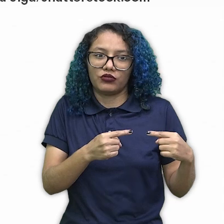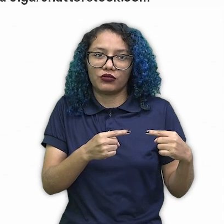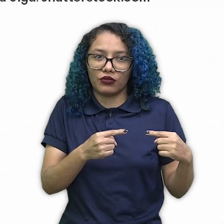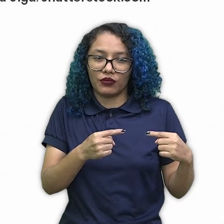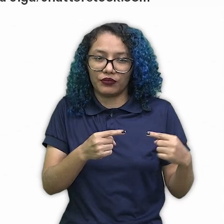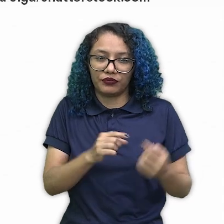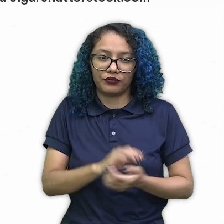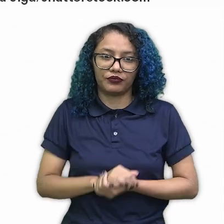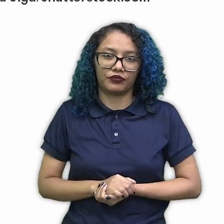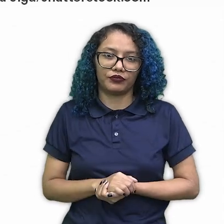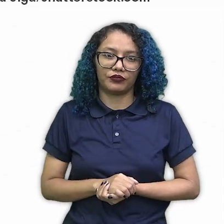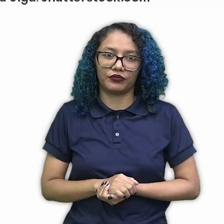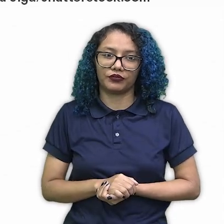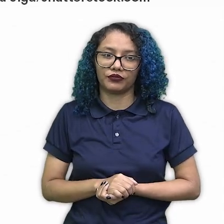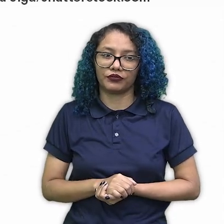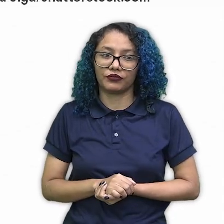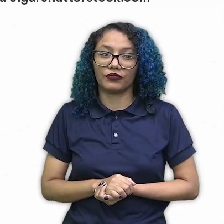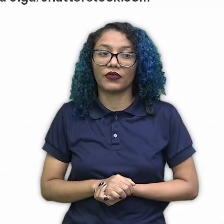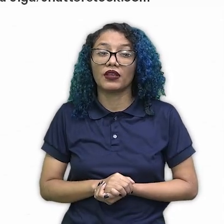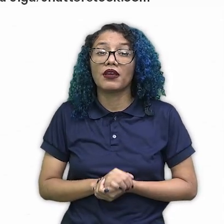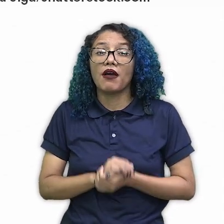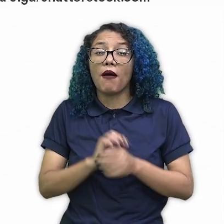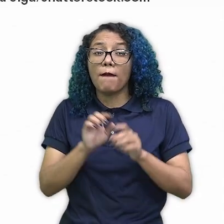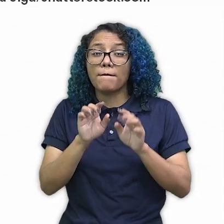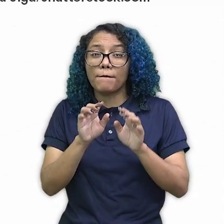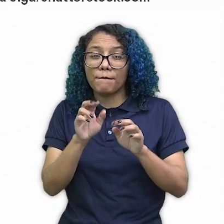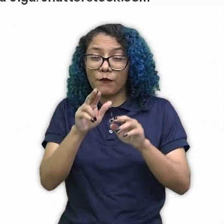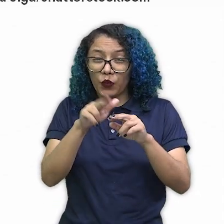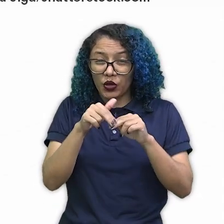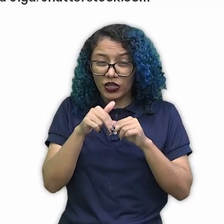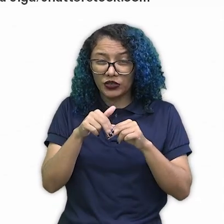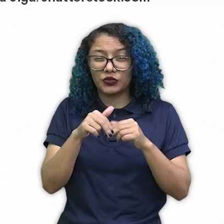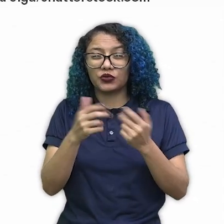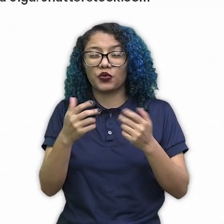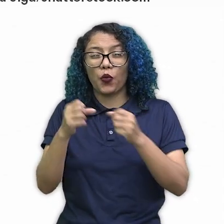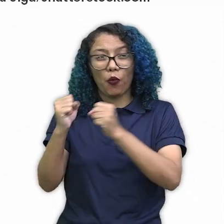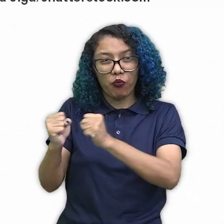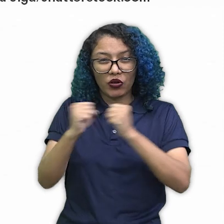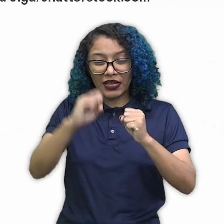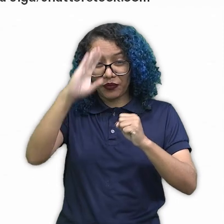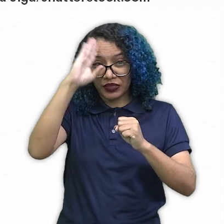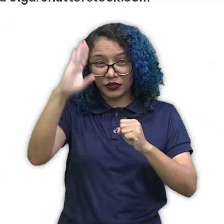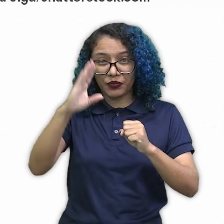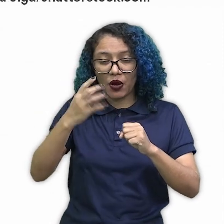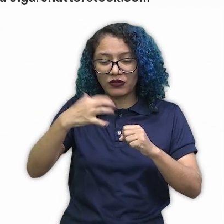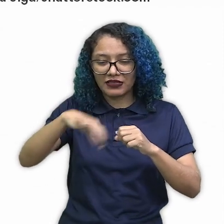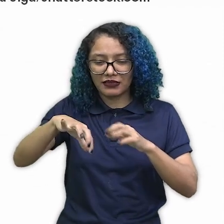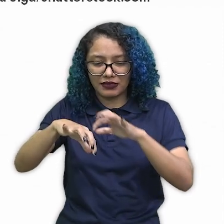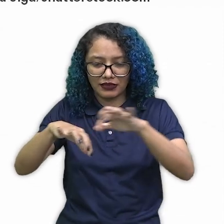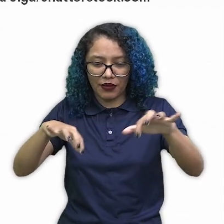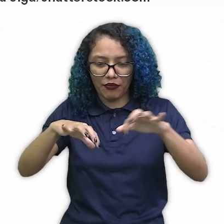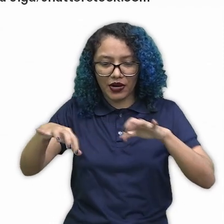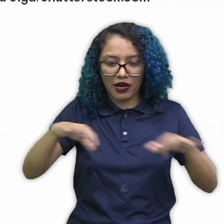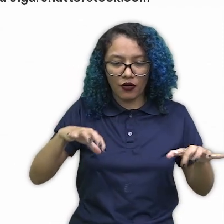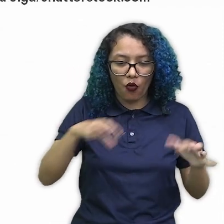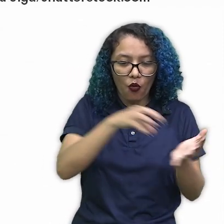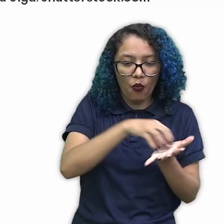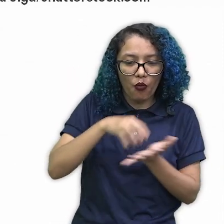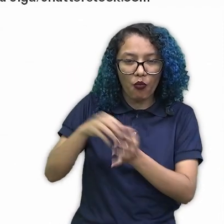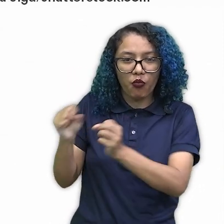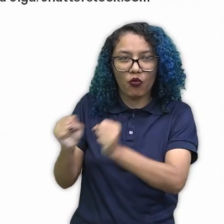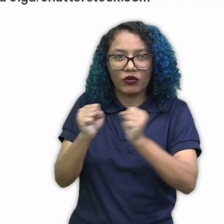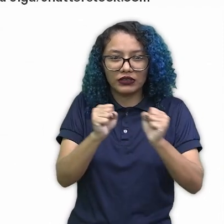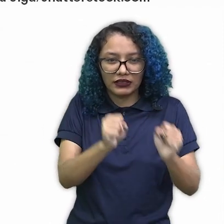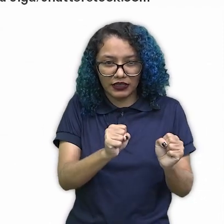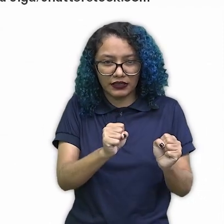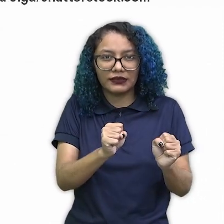Foucault, gente, o poder fragmentou-se em micropoderes e tornou-se muito eficaz,